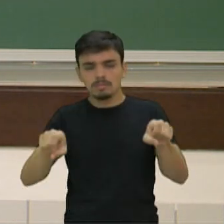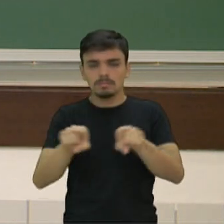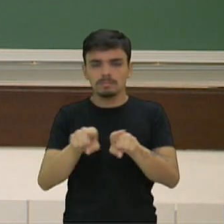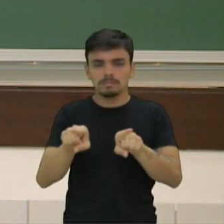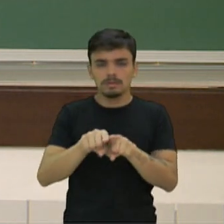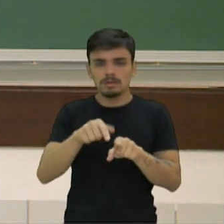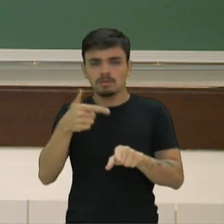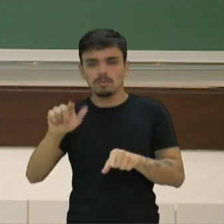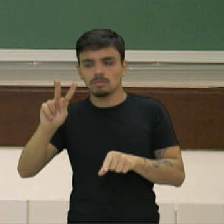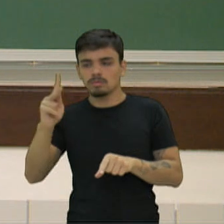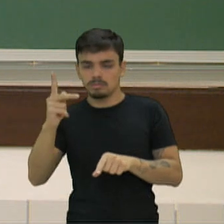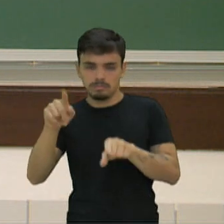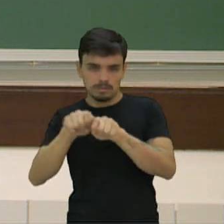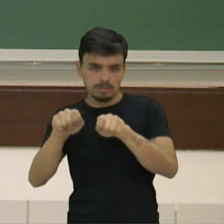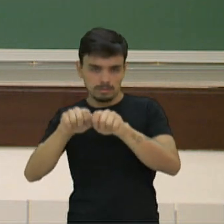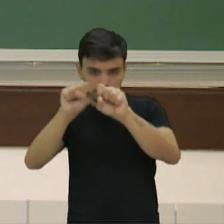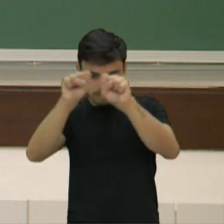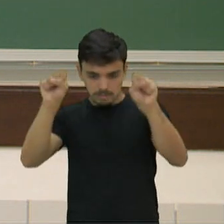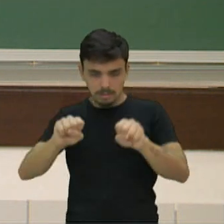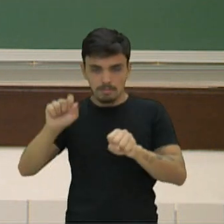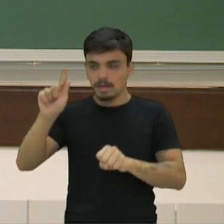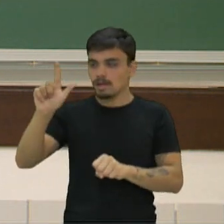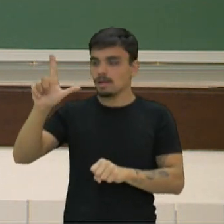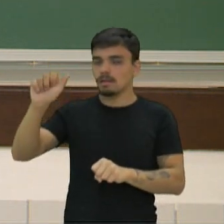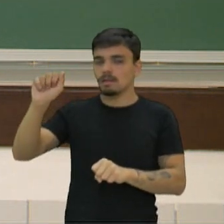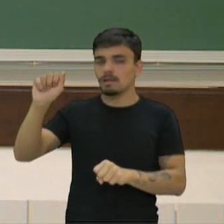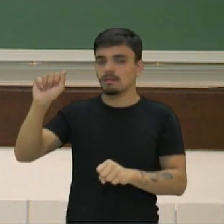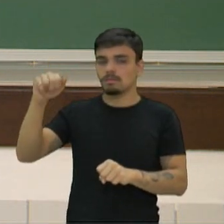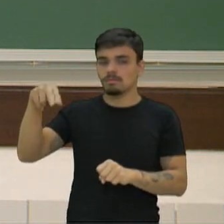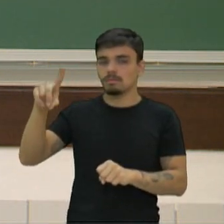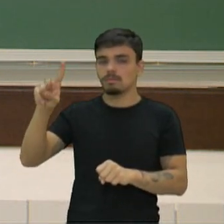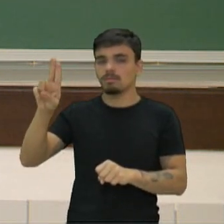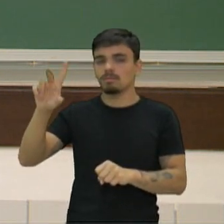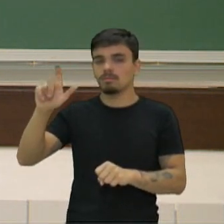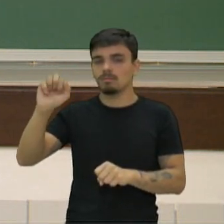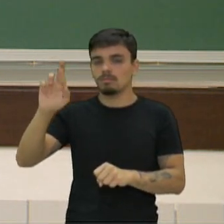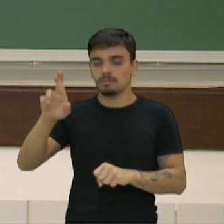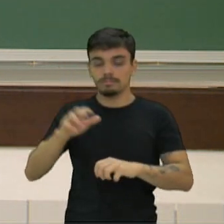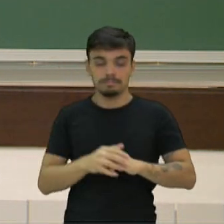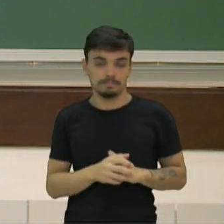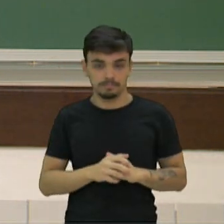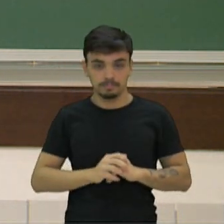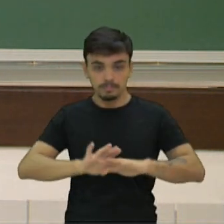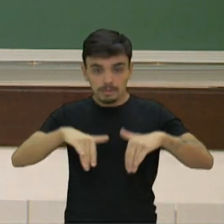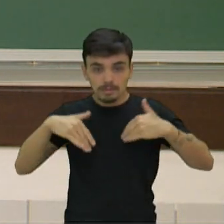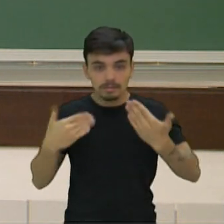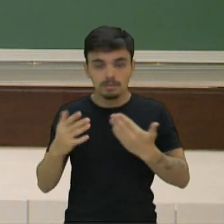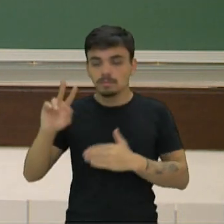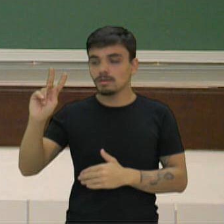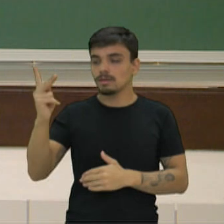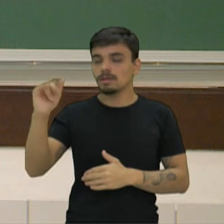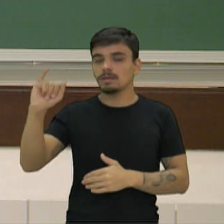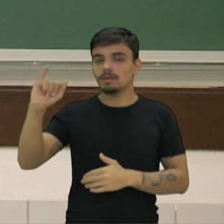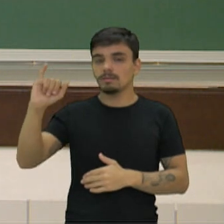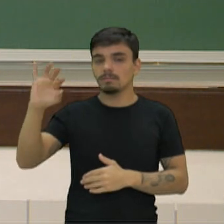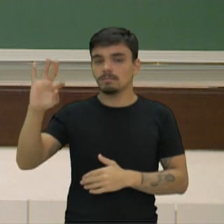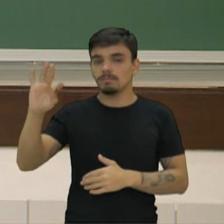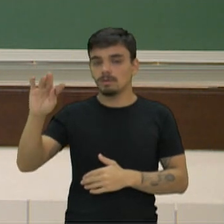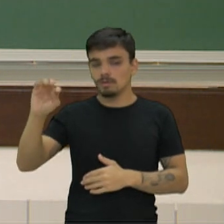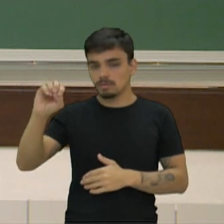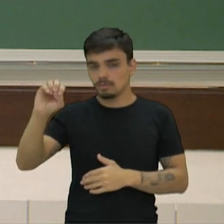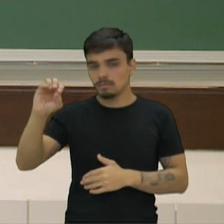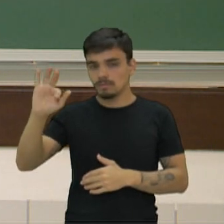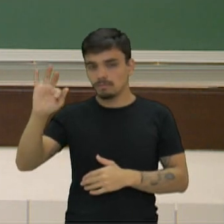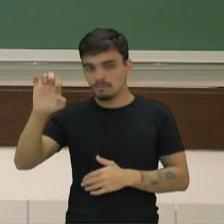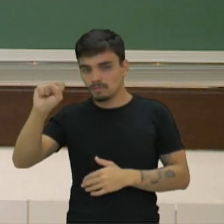glandular, vamos dizer, do organismo. Então nós temos assim, a hipófise também é chamada de pituitária, ok? E aí o que tem, gente?